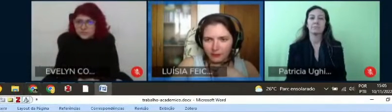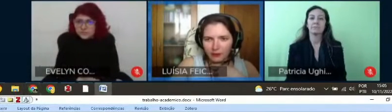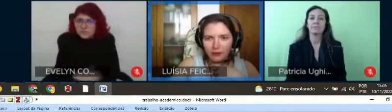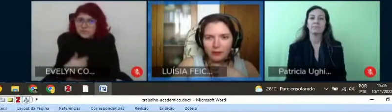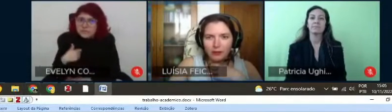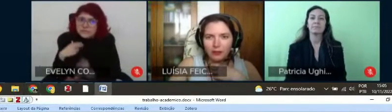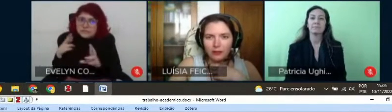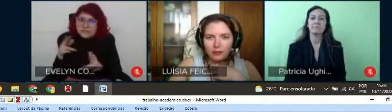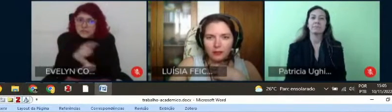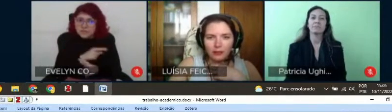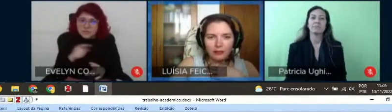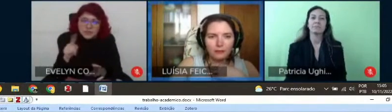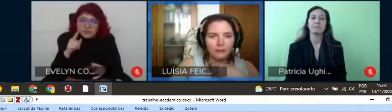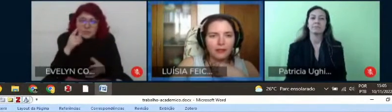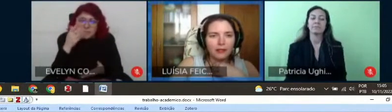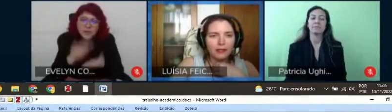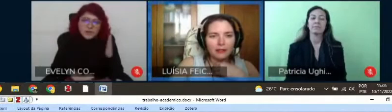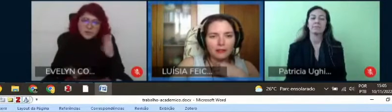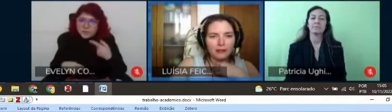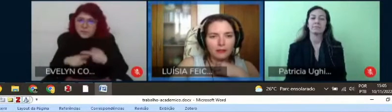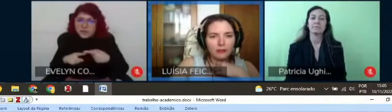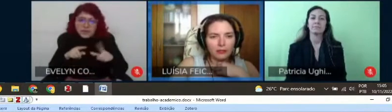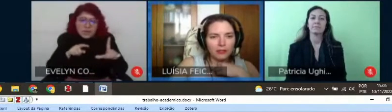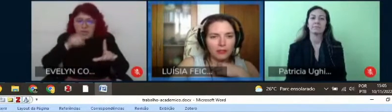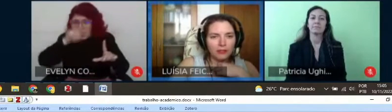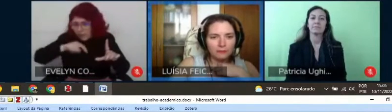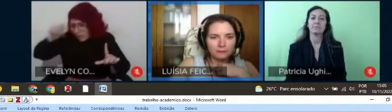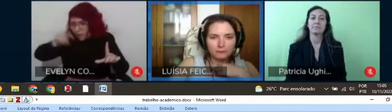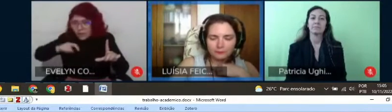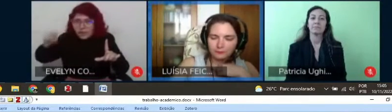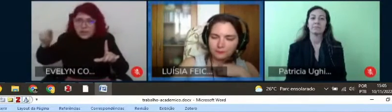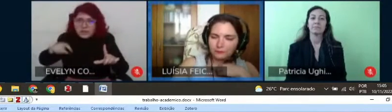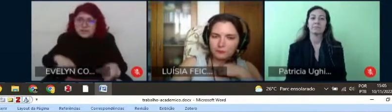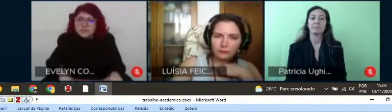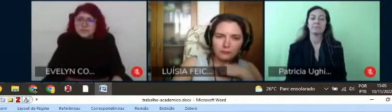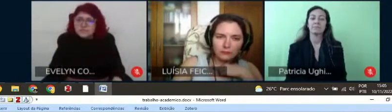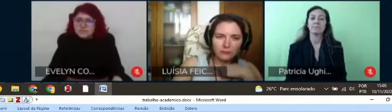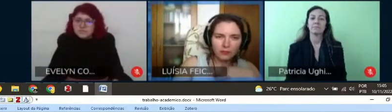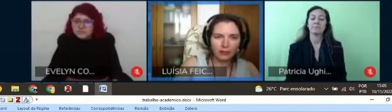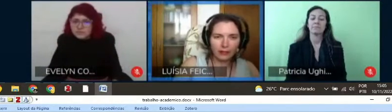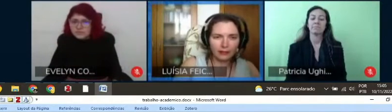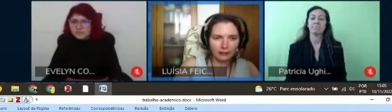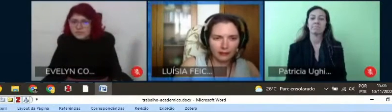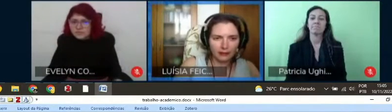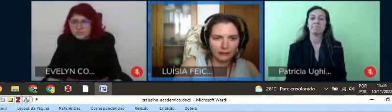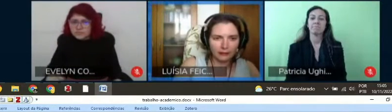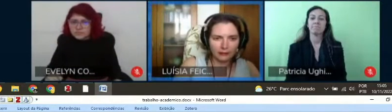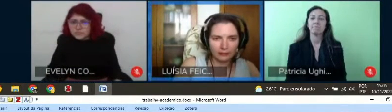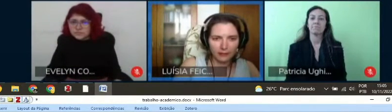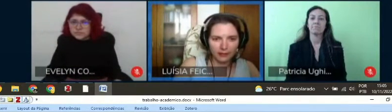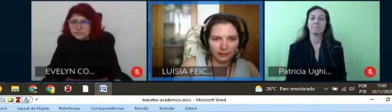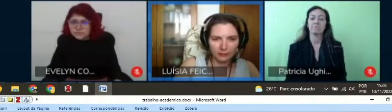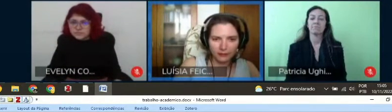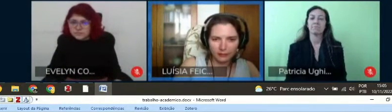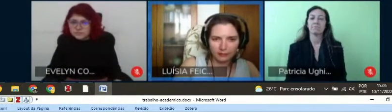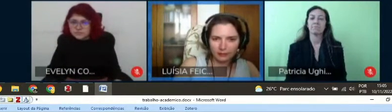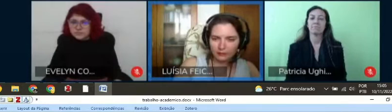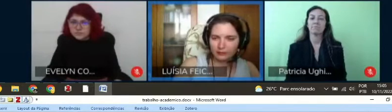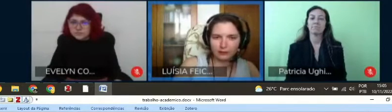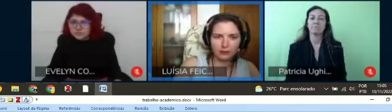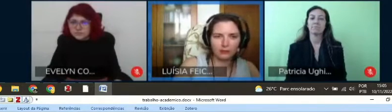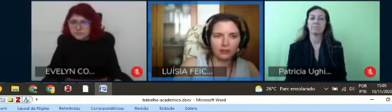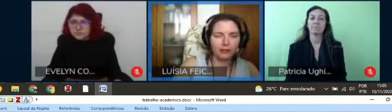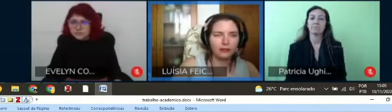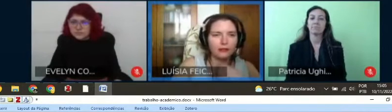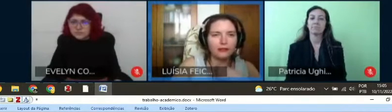tem. Aqui, ó. Daí eu estou aqui na área que é esperada para